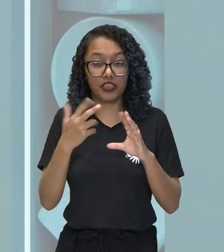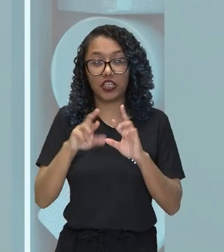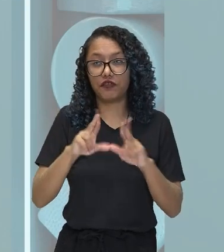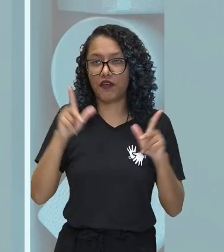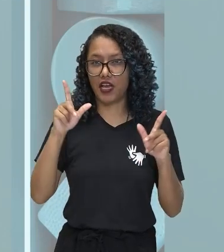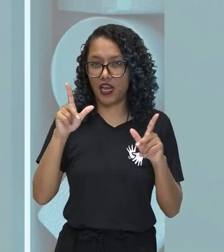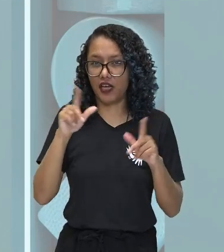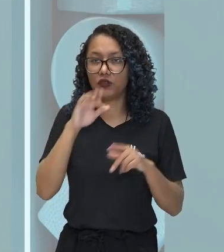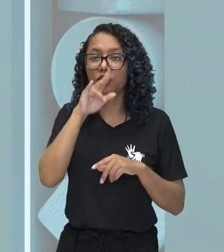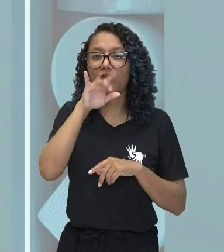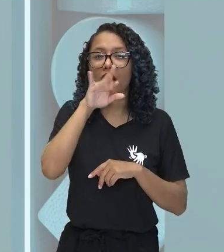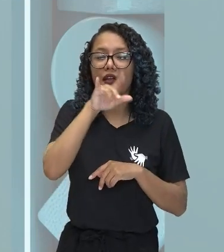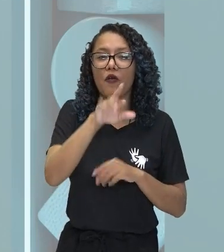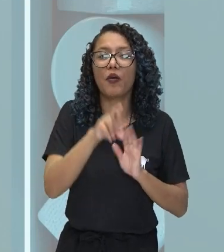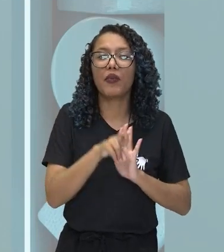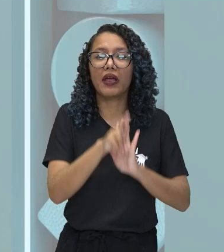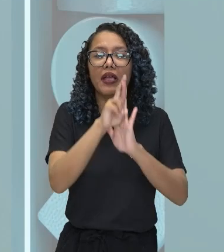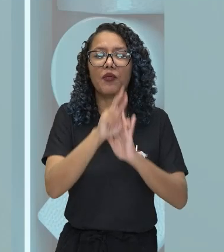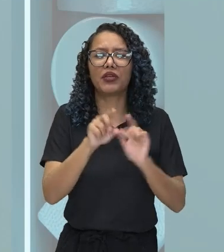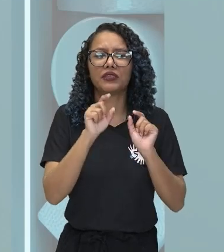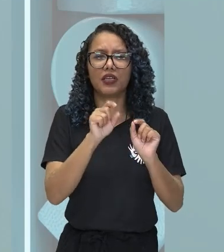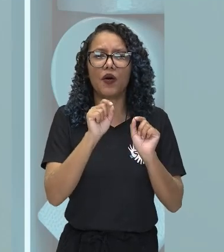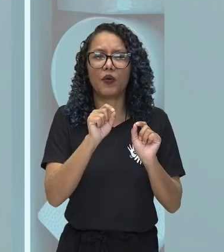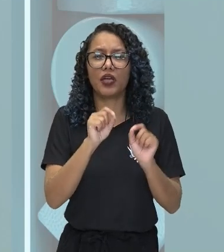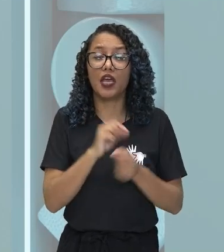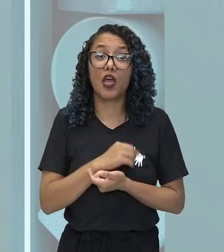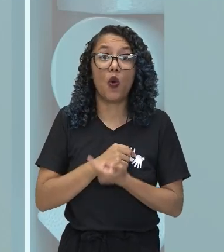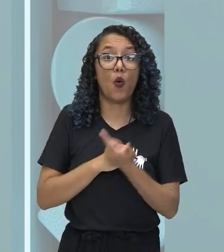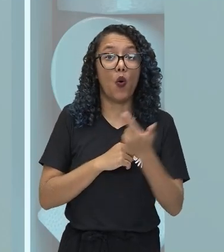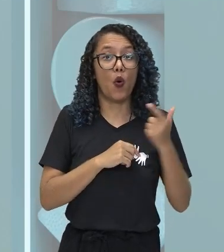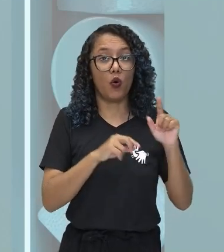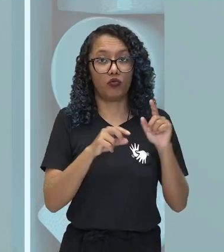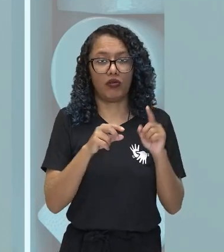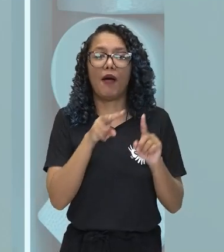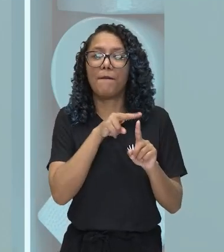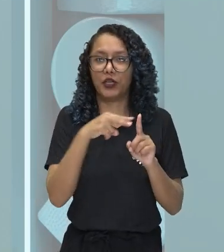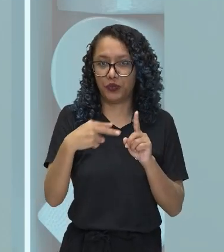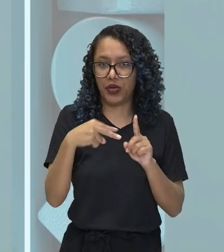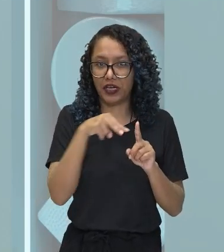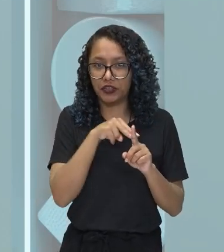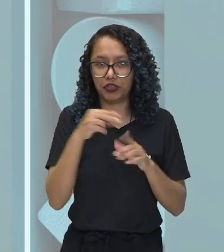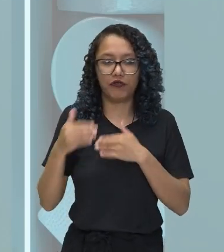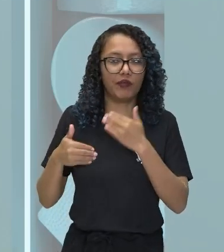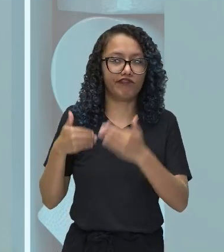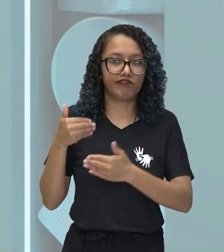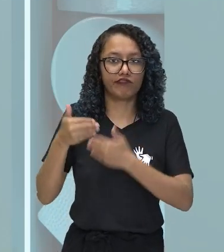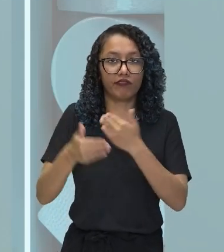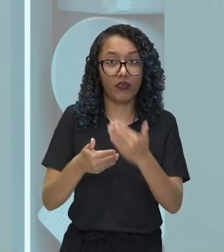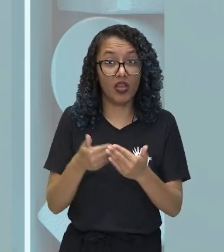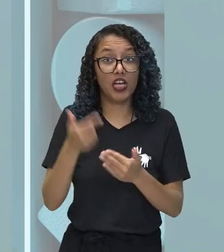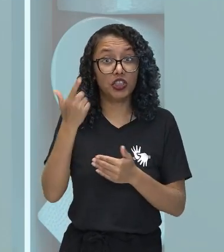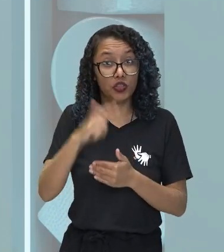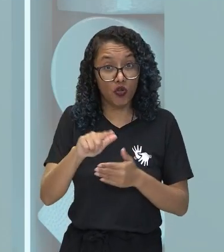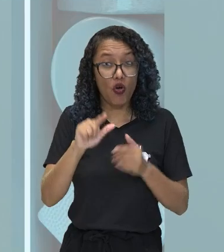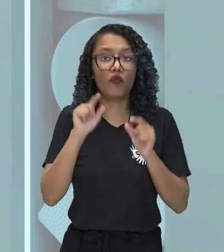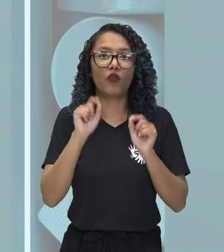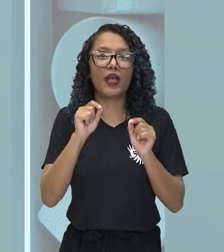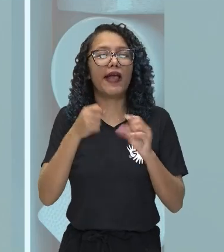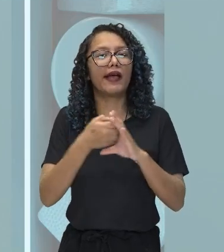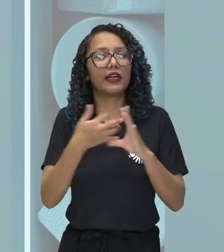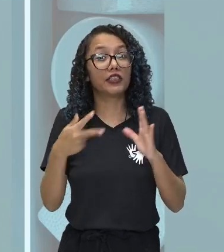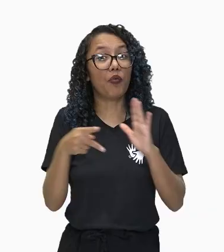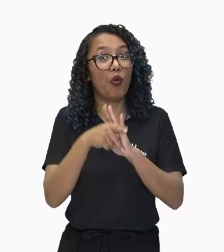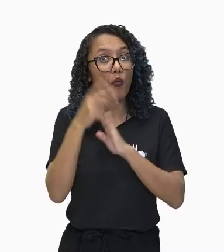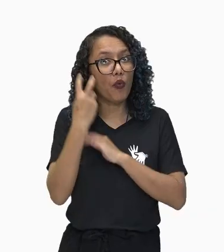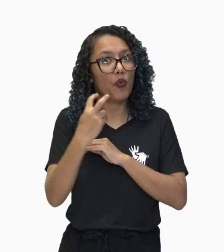ela já vai trazendo uma leitura diferente no passar dos anos. Mais uma vez, isso é uma questão cultural. E